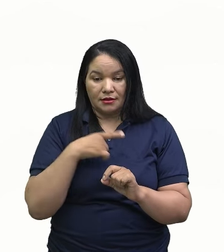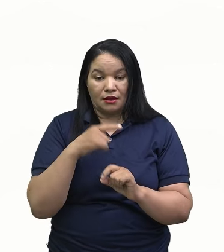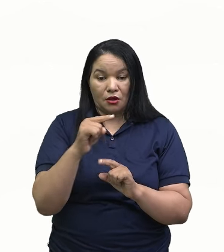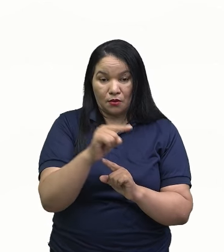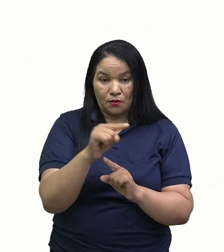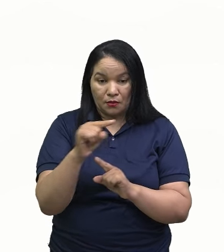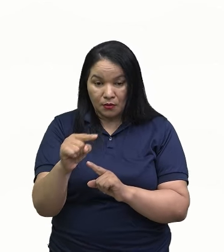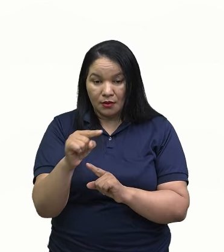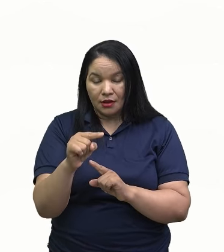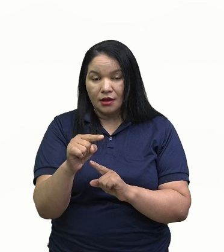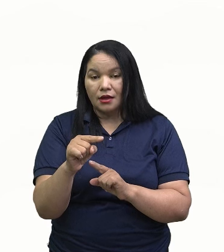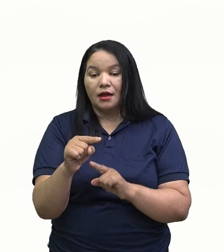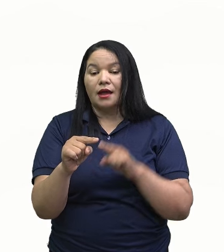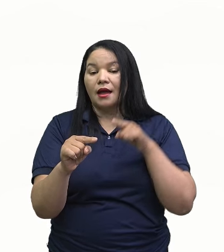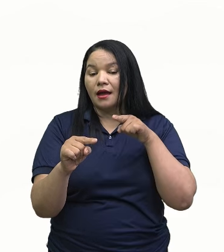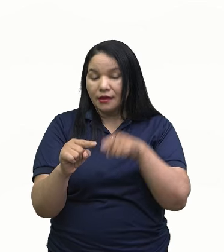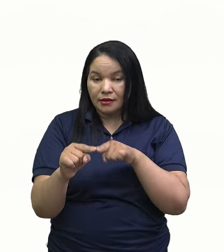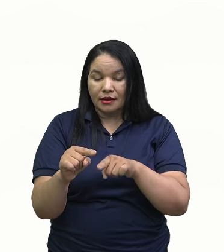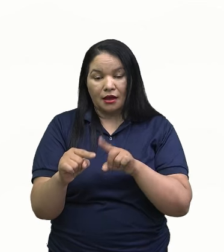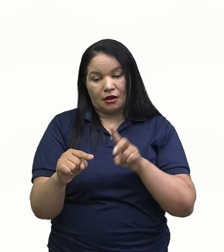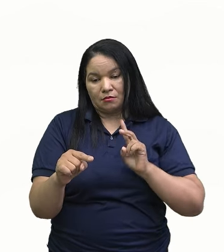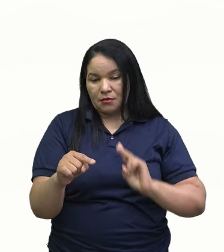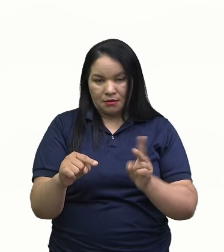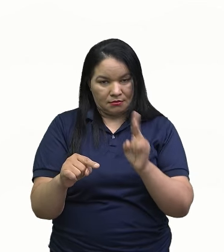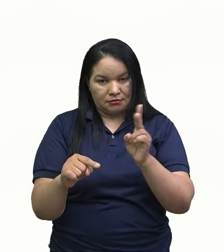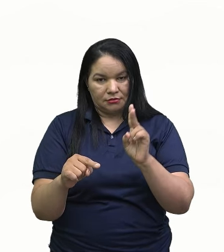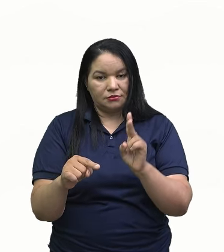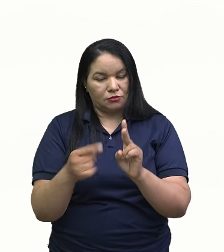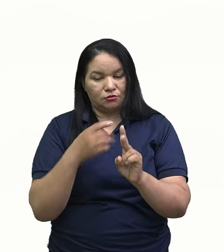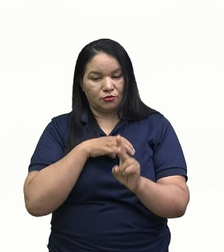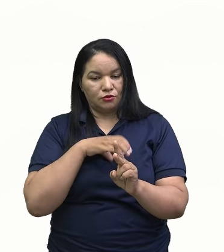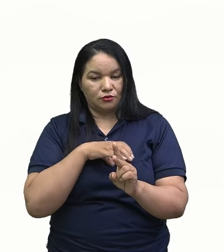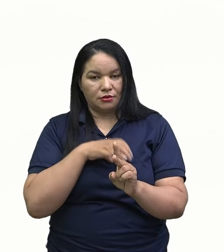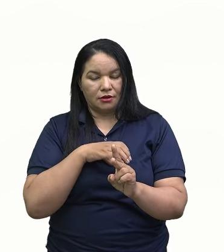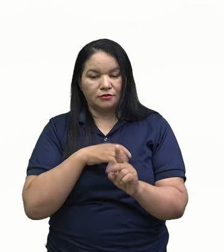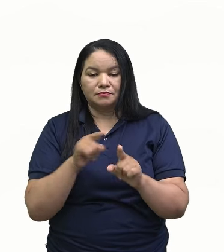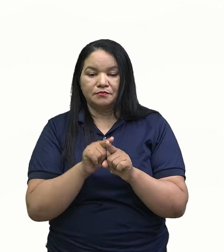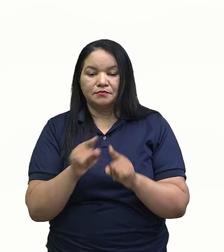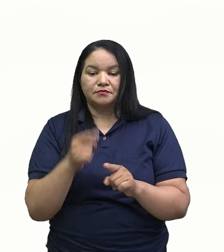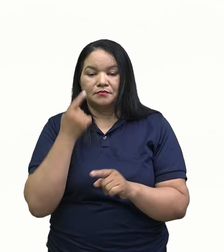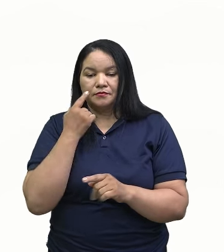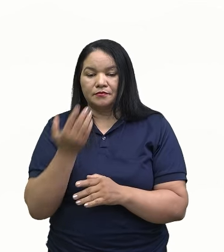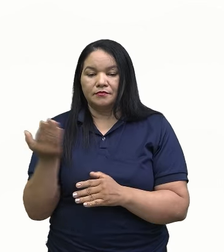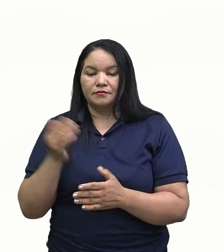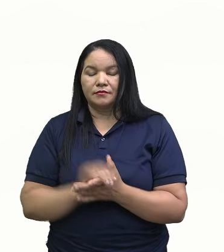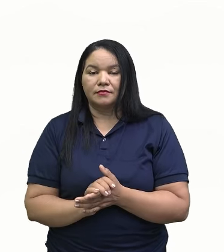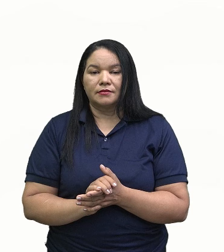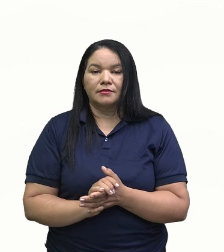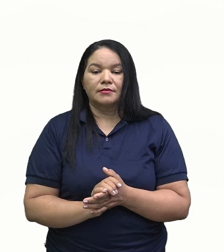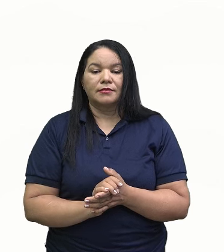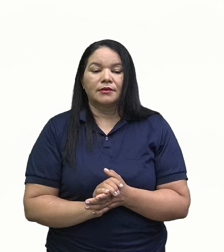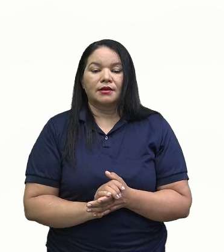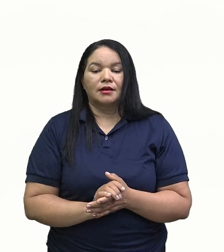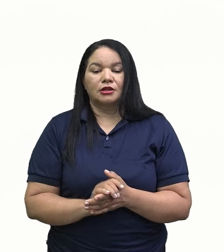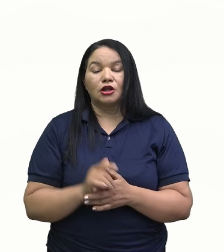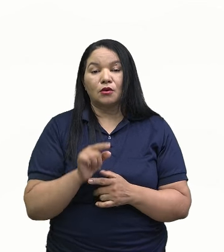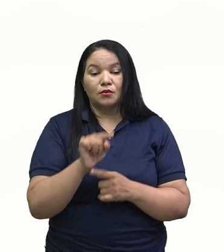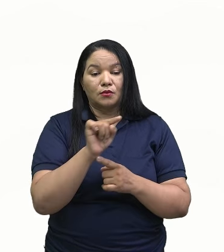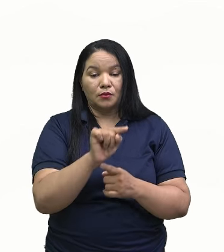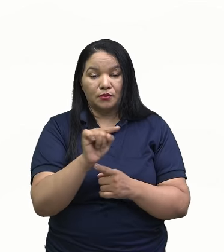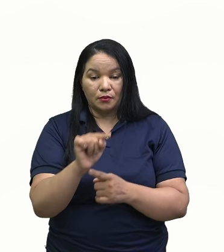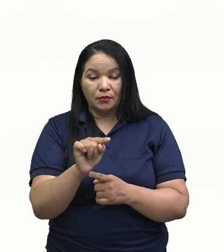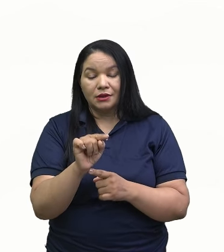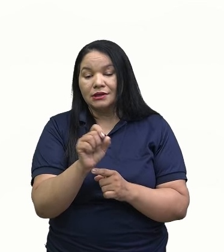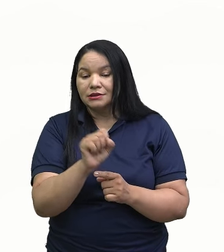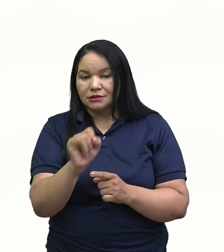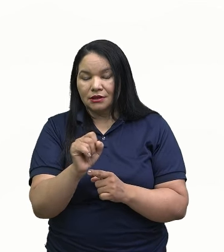vai continuar no português com trema. Beleza? Então é isso que está falando. O trema só vai permanecer se a